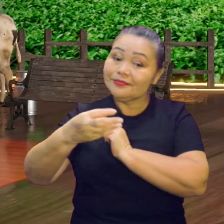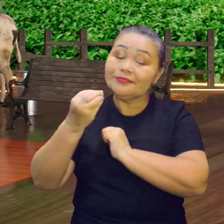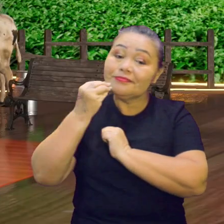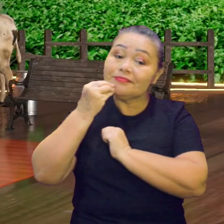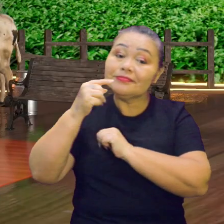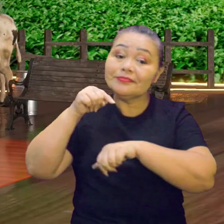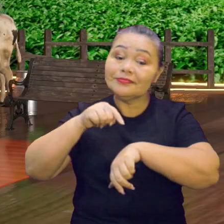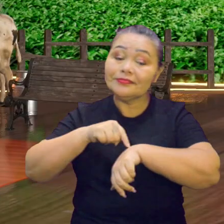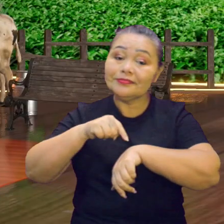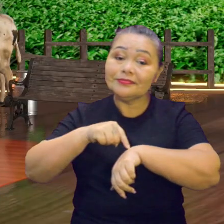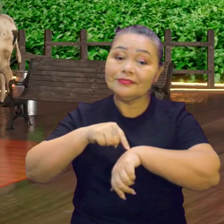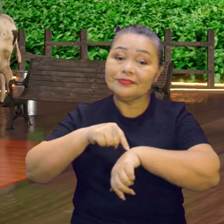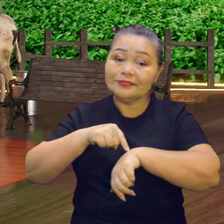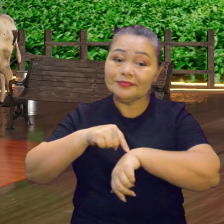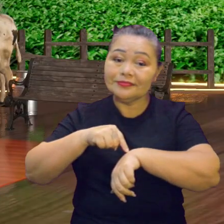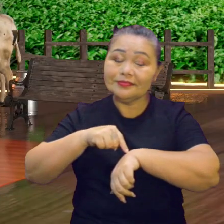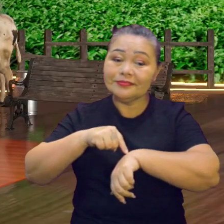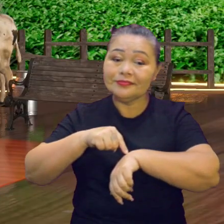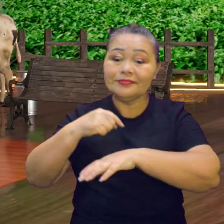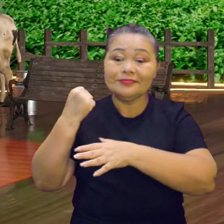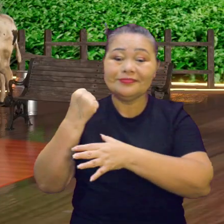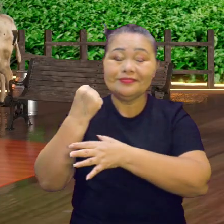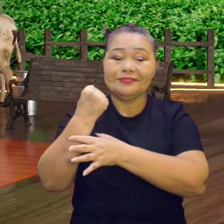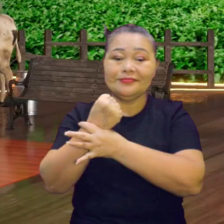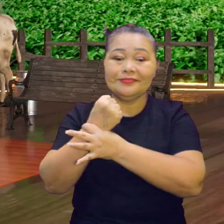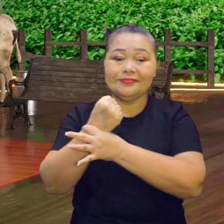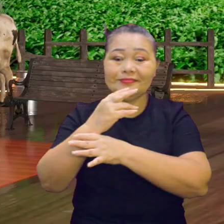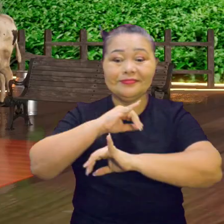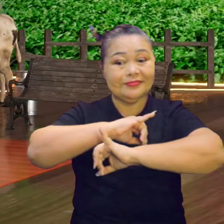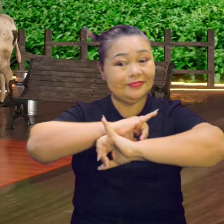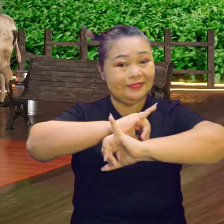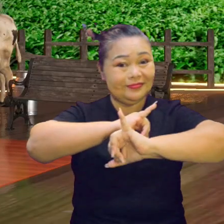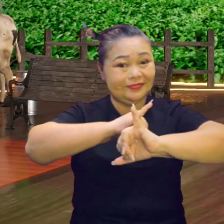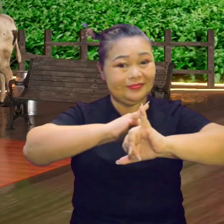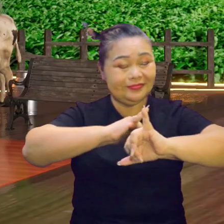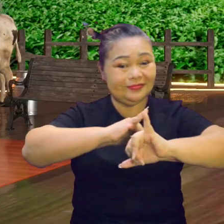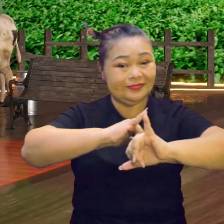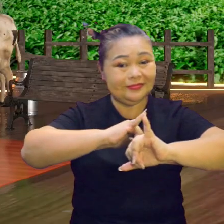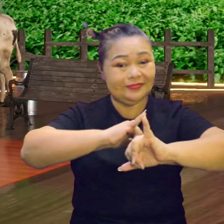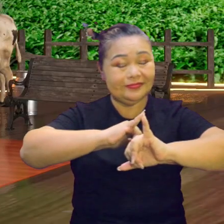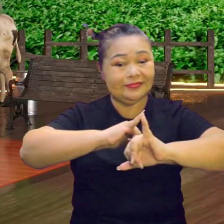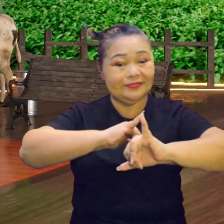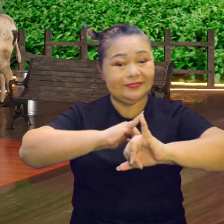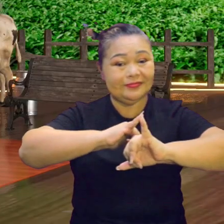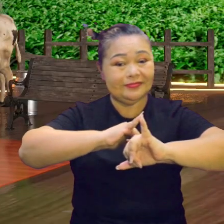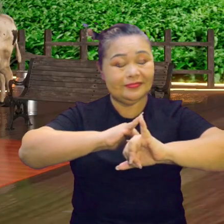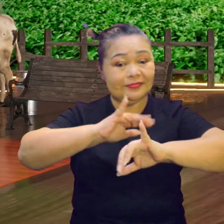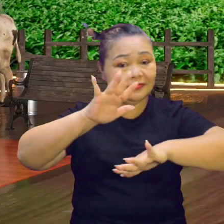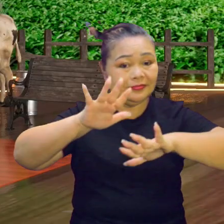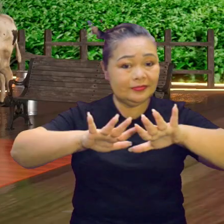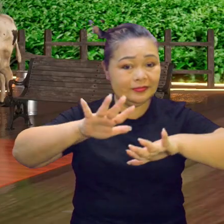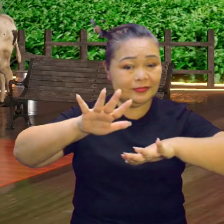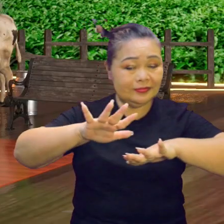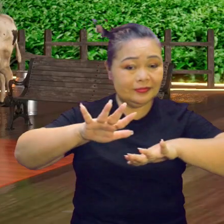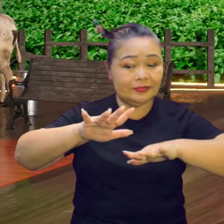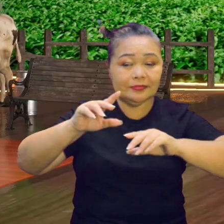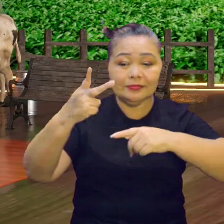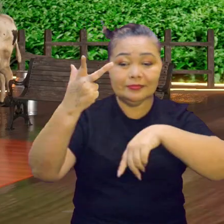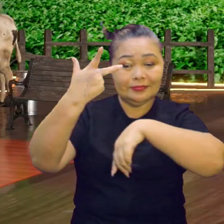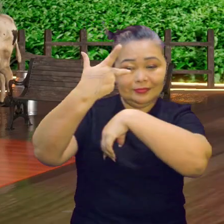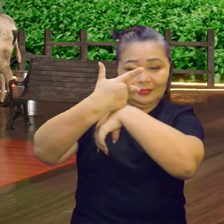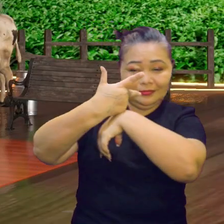e garantir um recadinho para vocês. Pessoal, se alguém quiser mandar um vídeo, uma